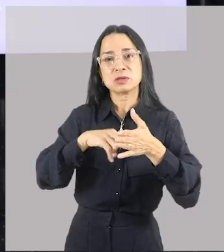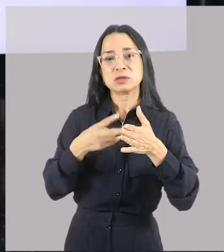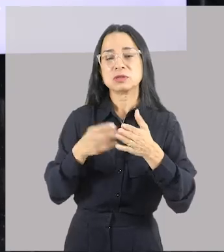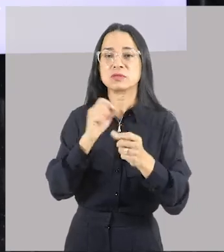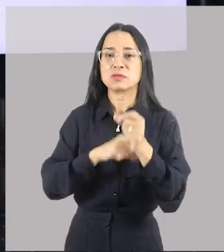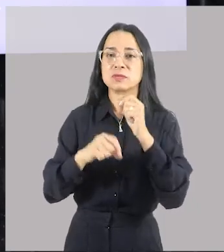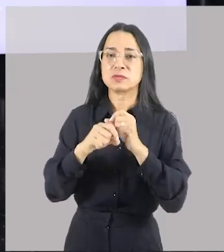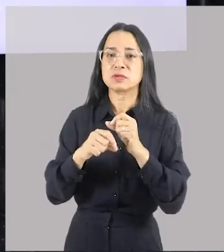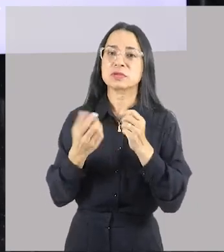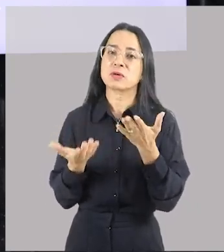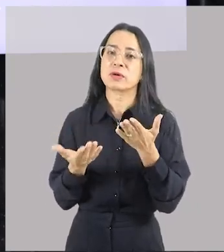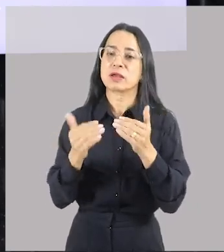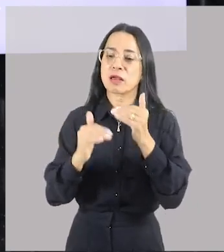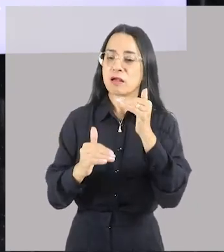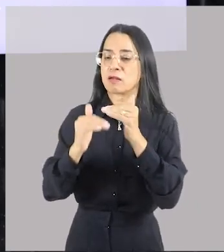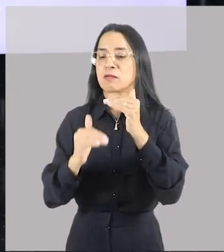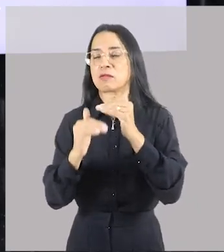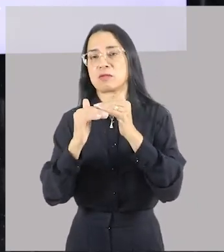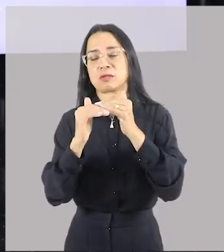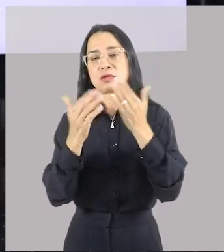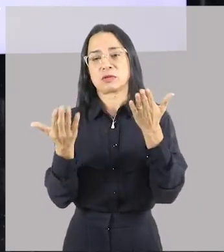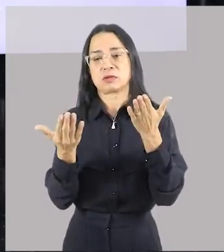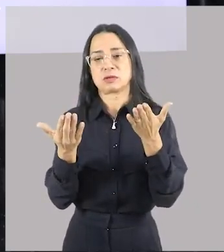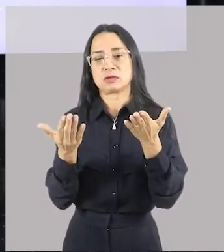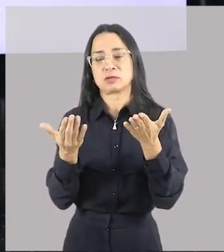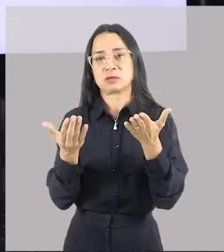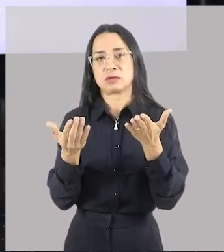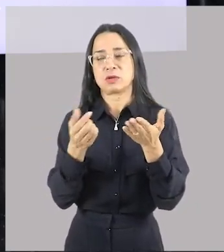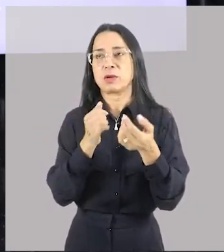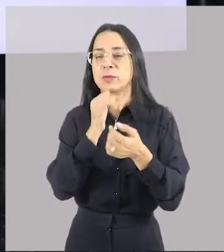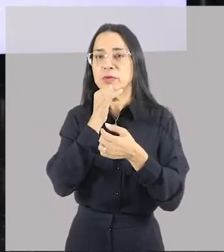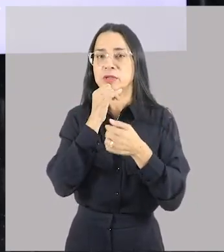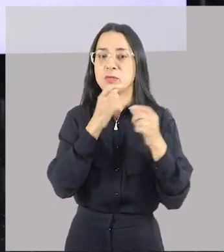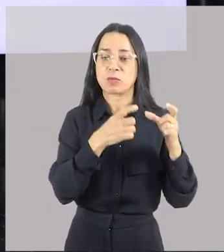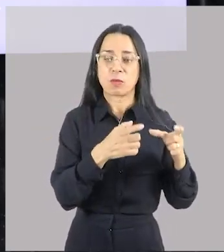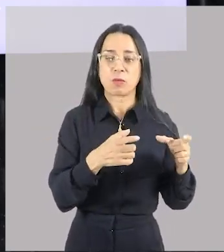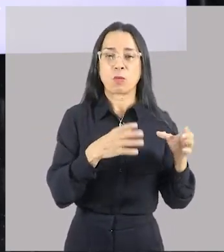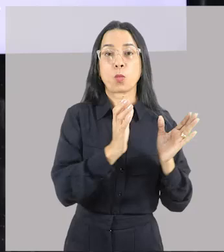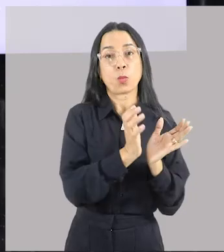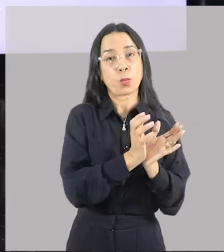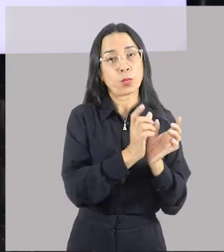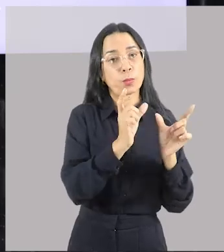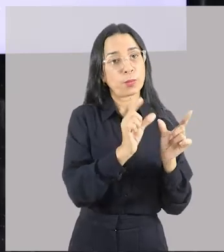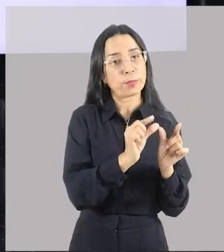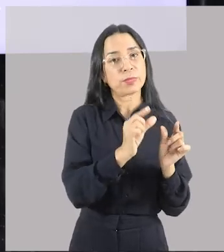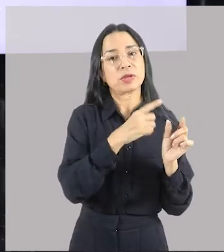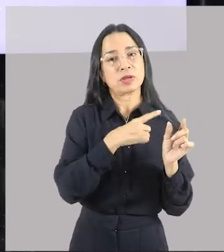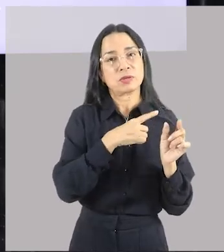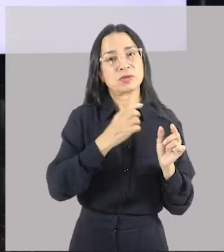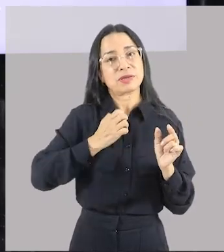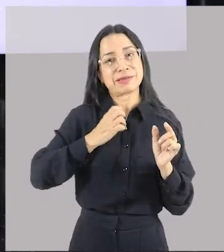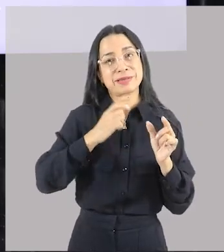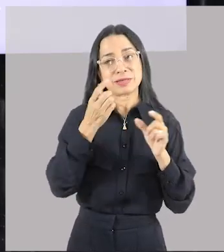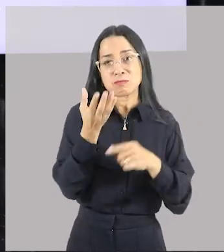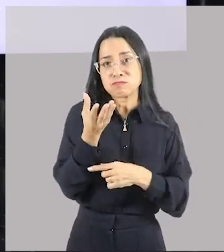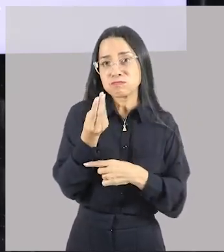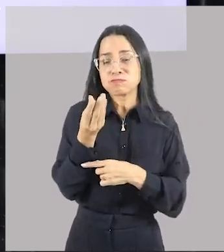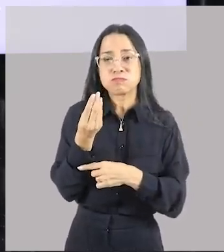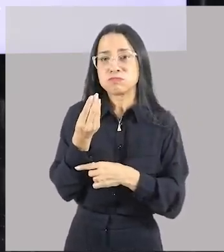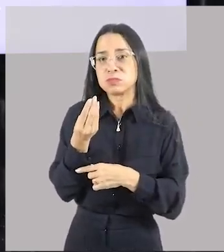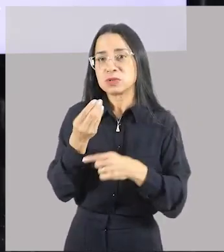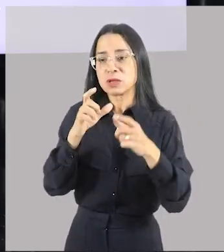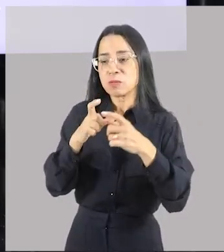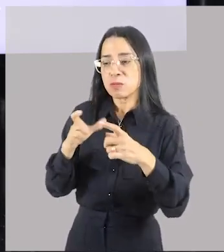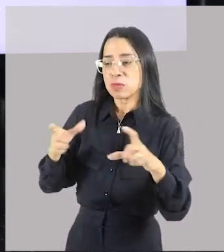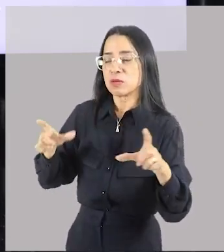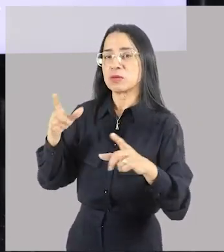riqueza. Então tu vai ter uma parte muito grande da população que não vai ter condição financeira, socioeconômica de viver bem, de viver de